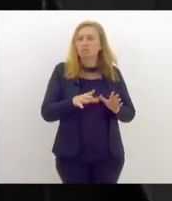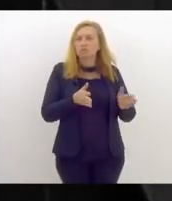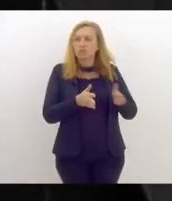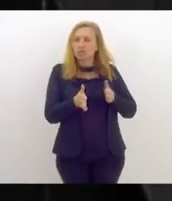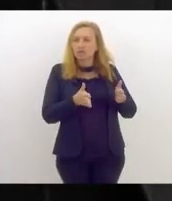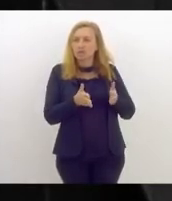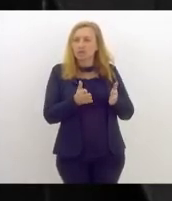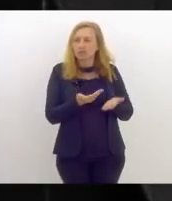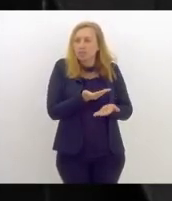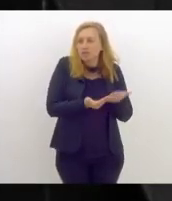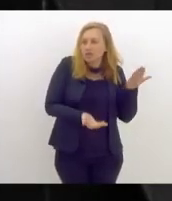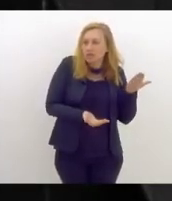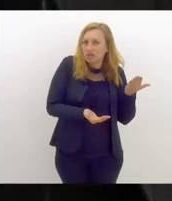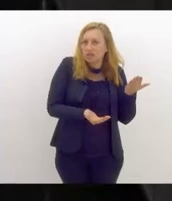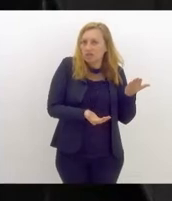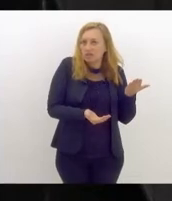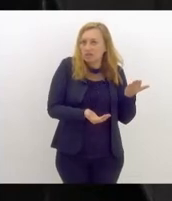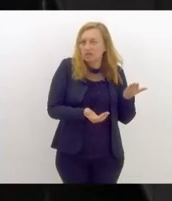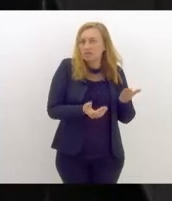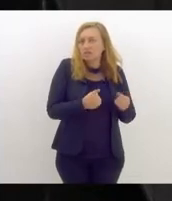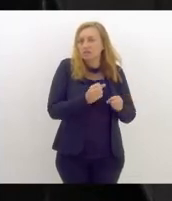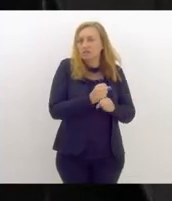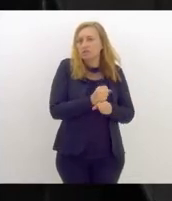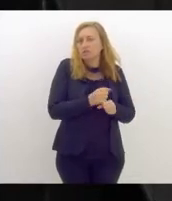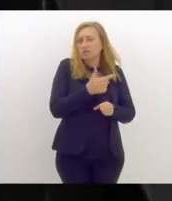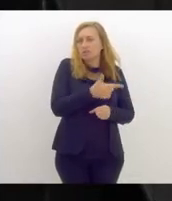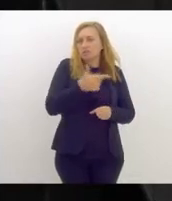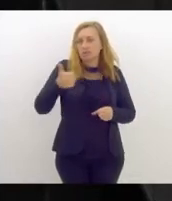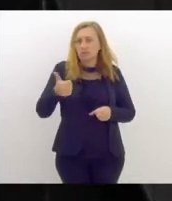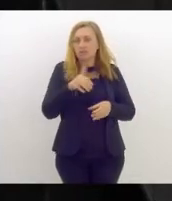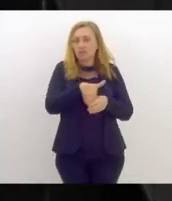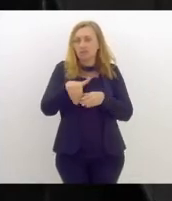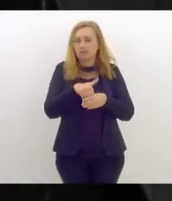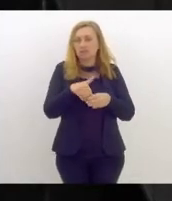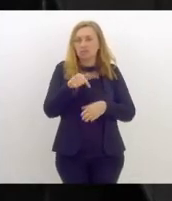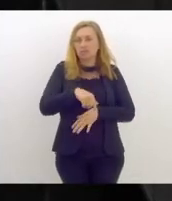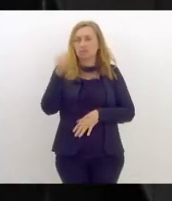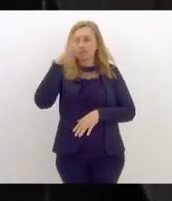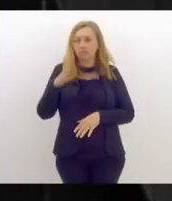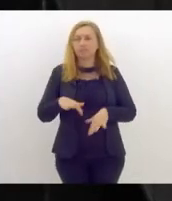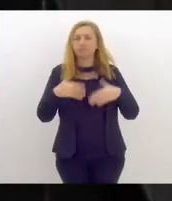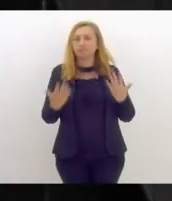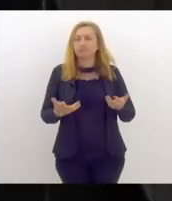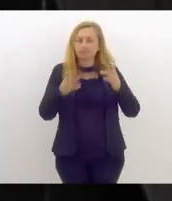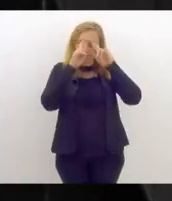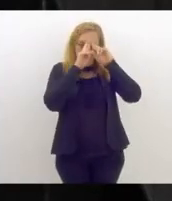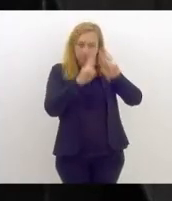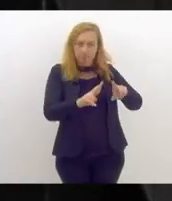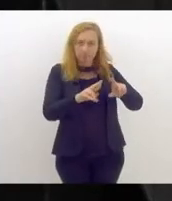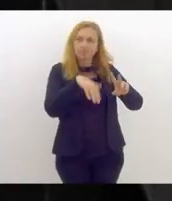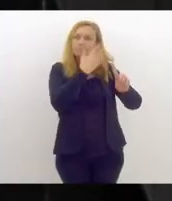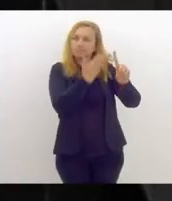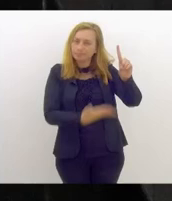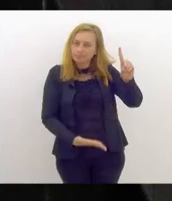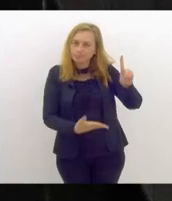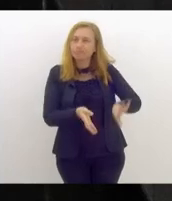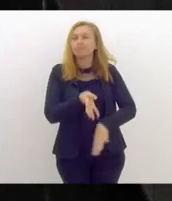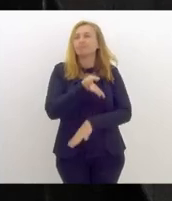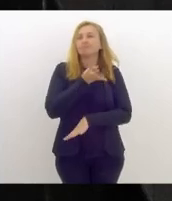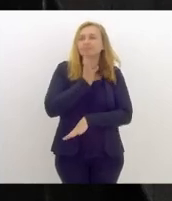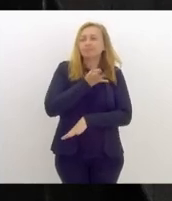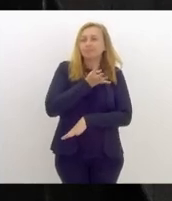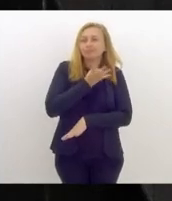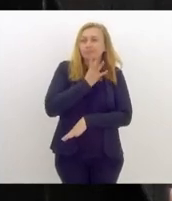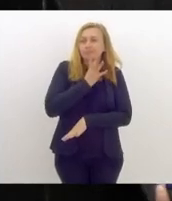é nas eleições de 2022 aqui no Brasil portanto toda a nossa homenagem respeito gratidão reconhecimento